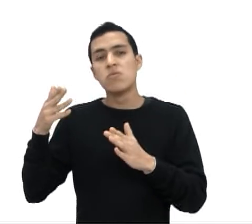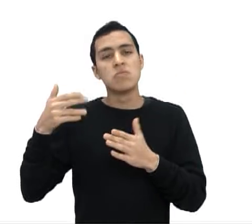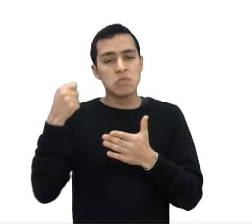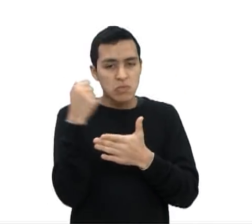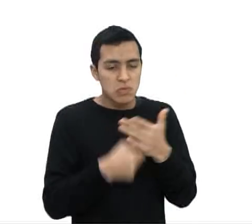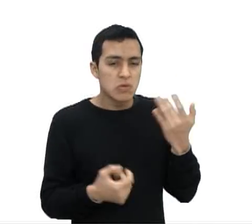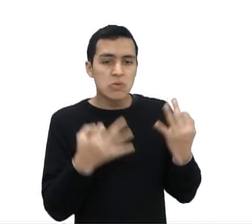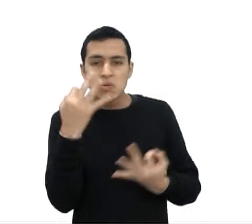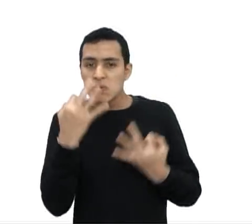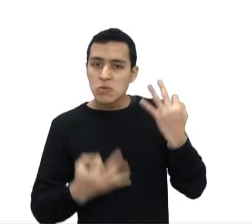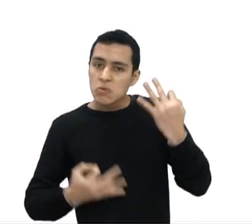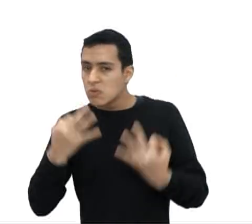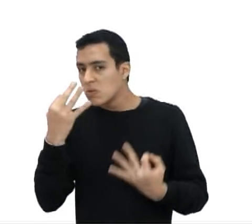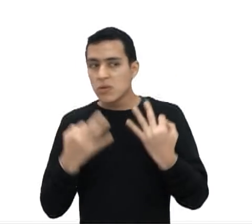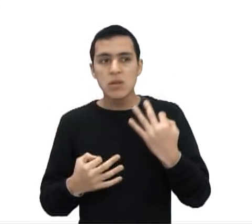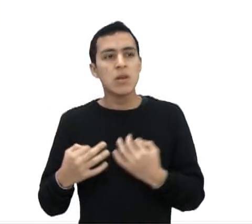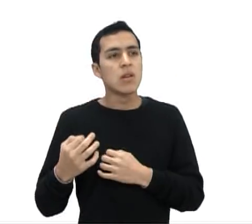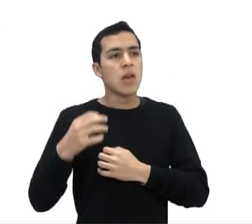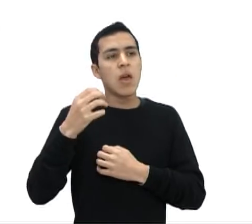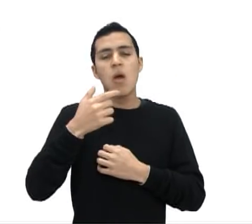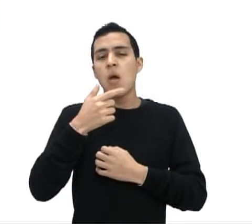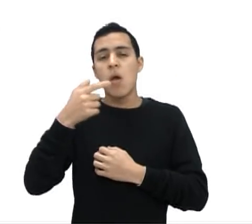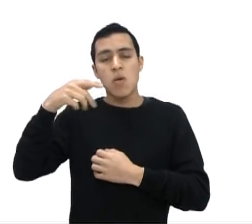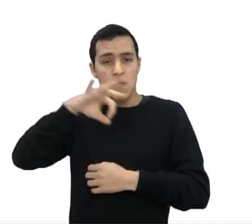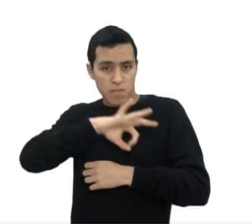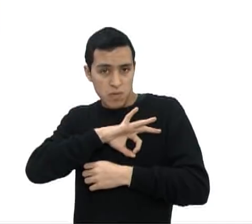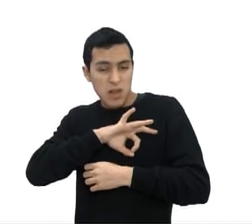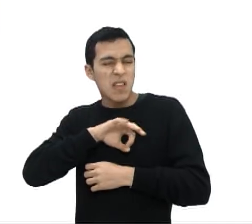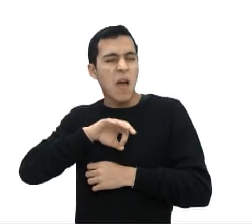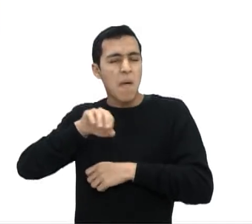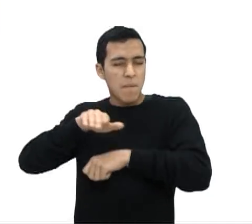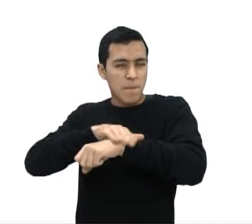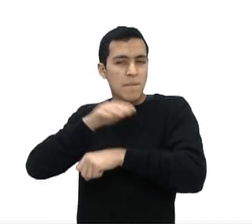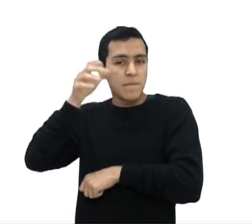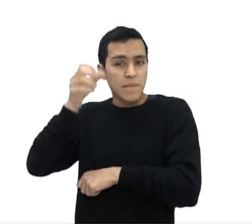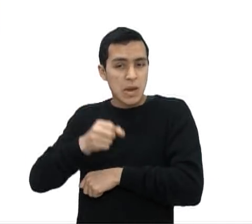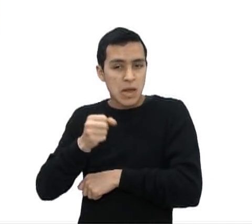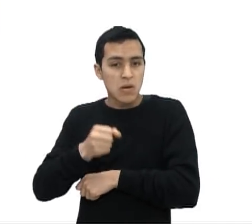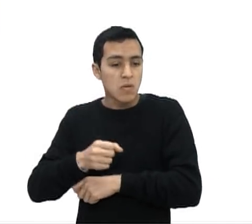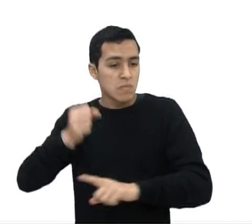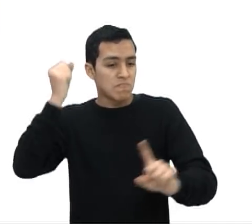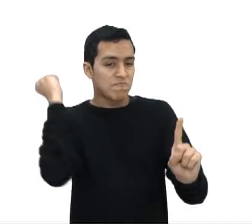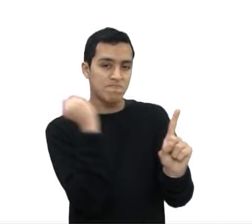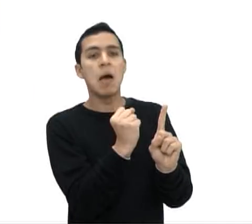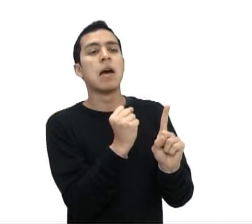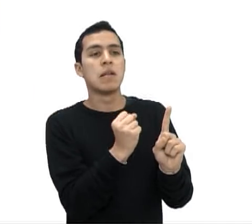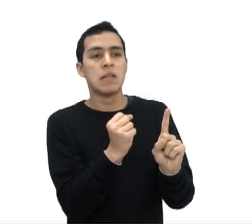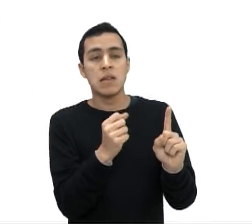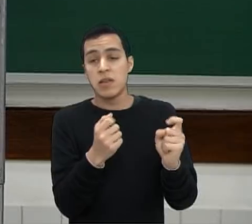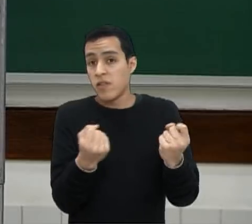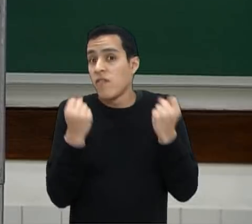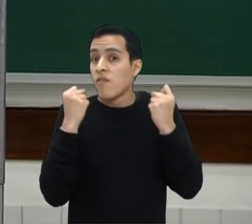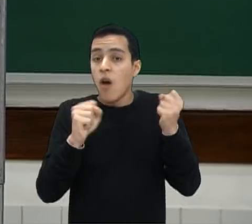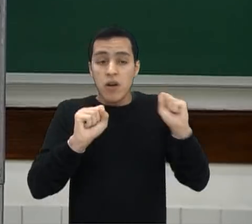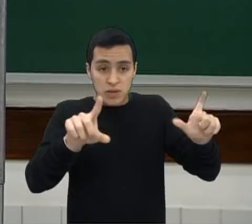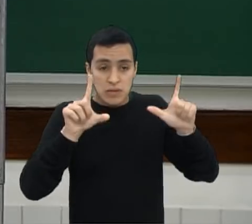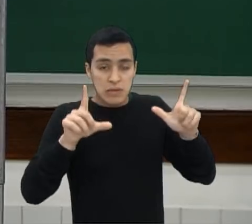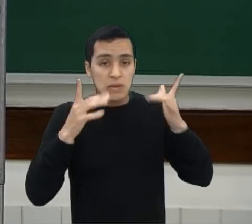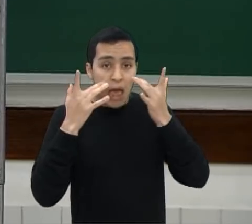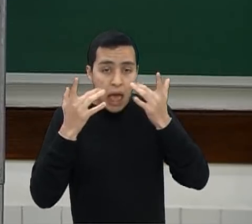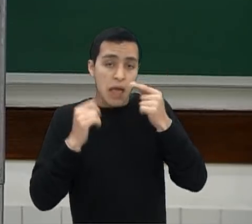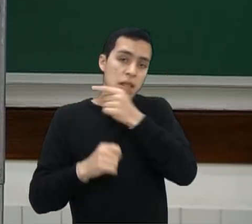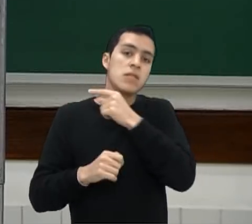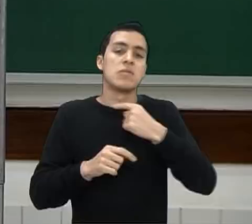trabalhista sendo assassinado por um policial branco a mando do empregador. É uma cena bem forte na peça teatral e